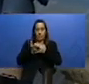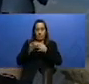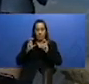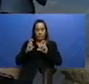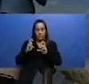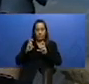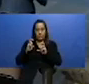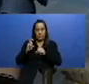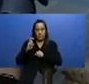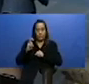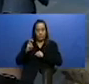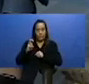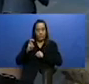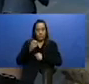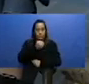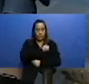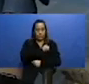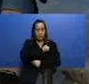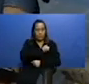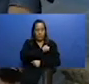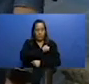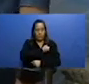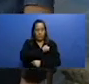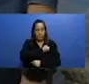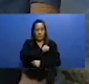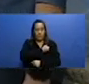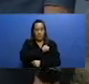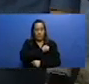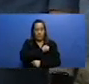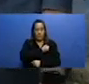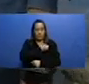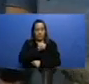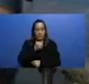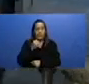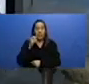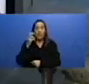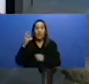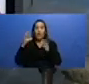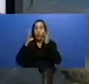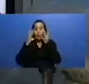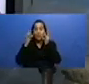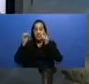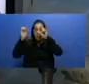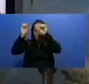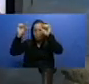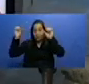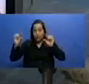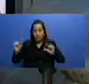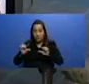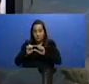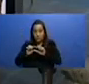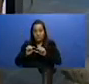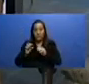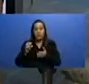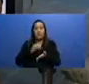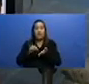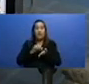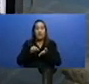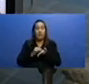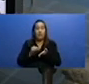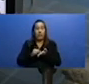só. 1, 2, 3, 4, 5. Então, é só eu ver o local que está o desenho, contar